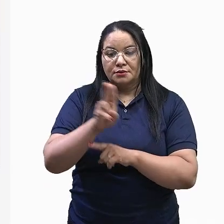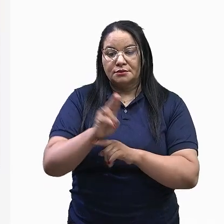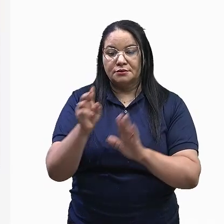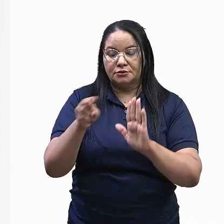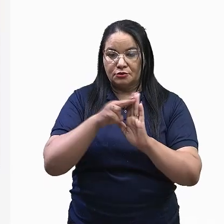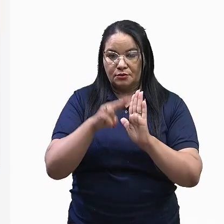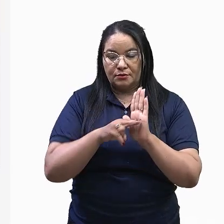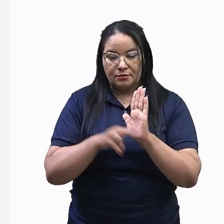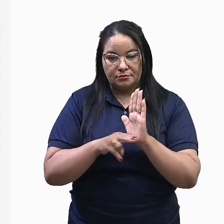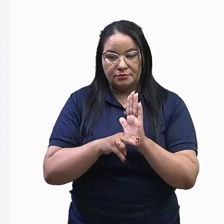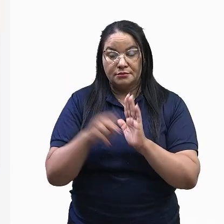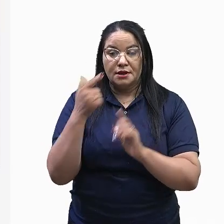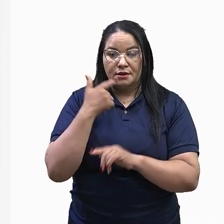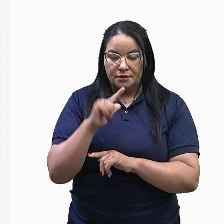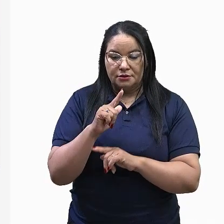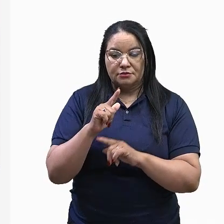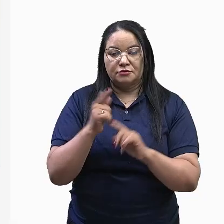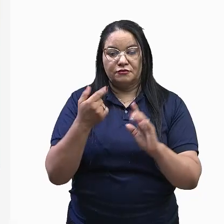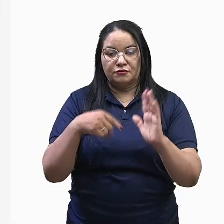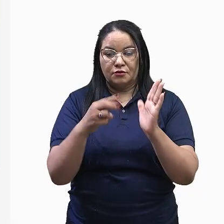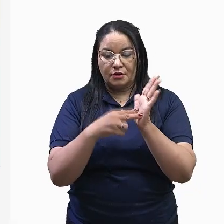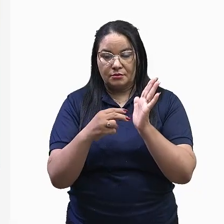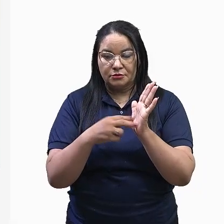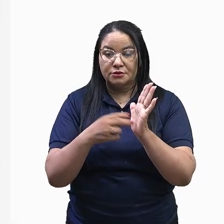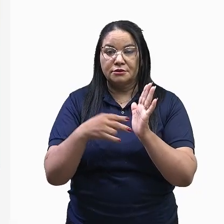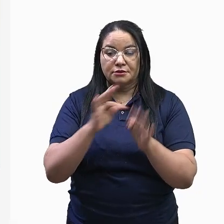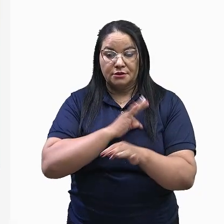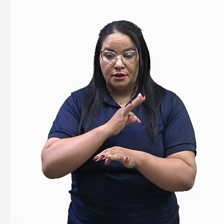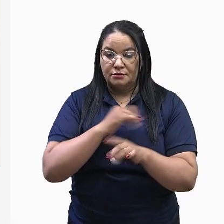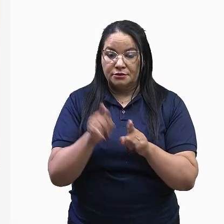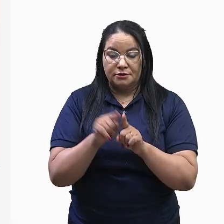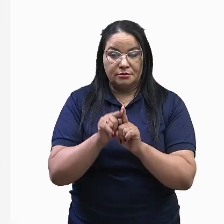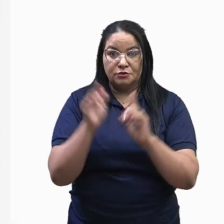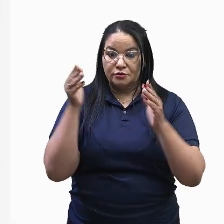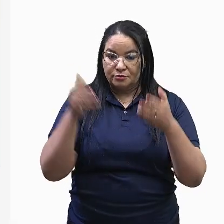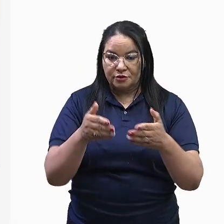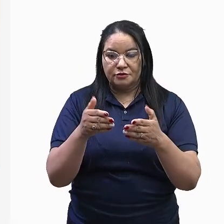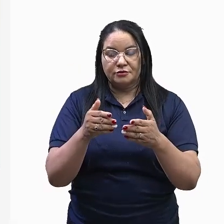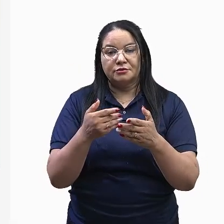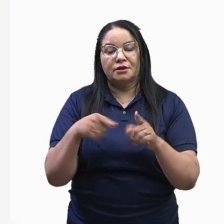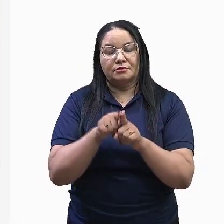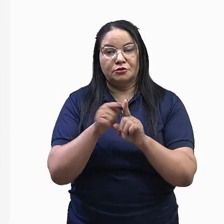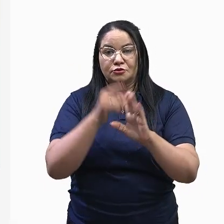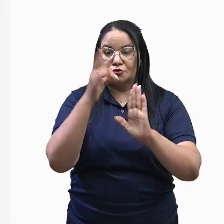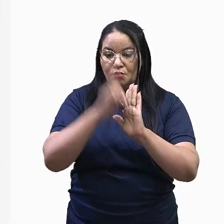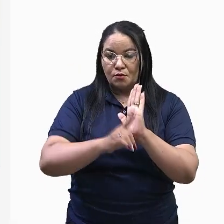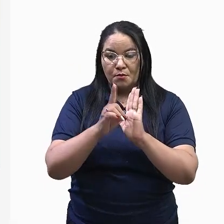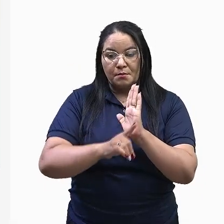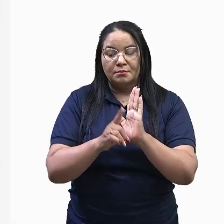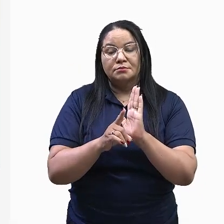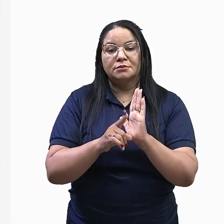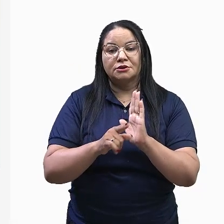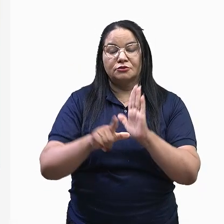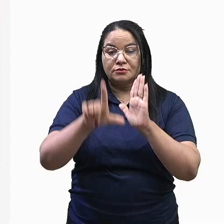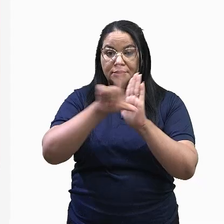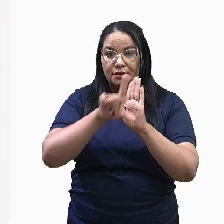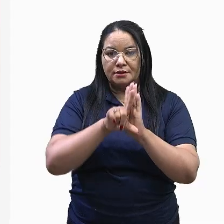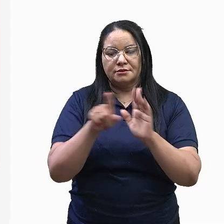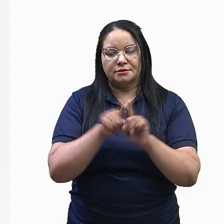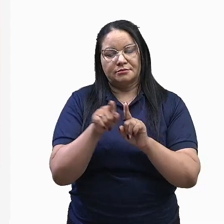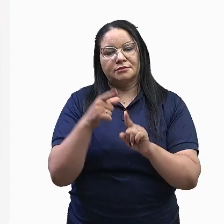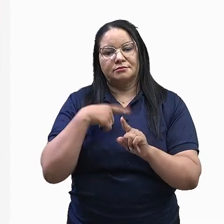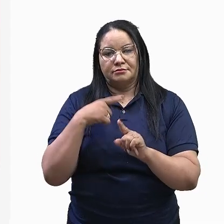da língua, como vocabulário técnico e preciso, especialmente em documentos legais, ou seja, vai ter uma